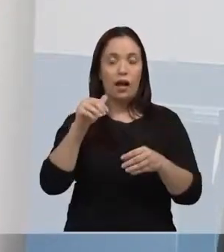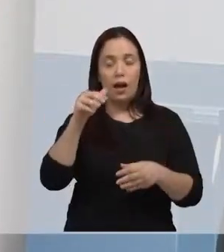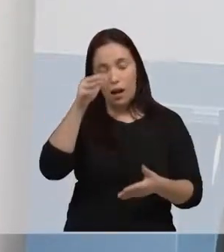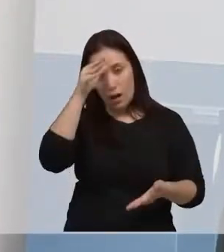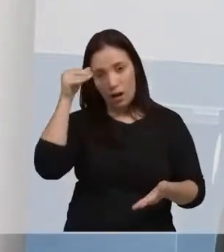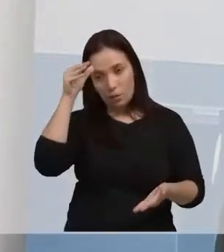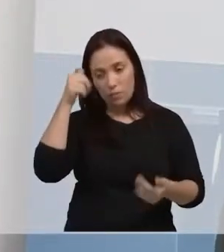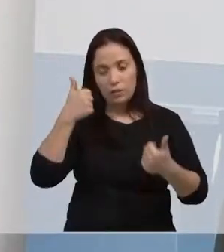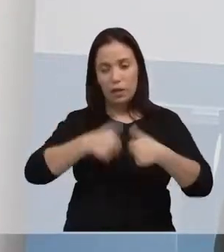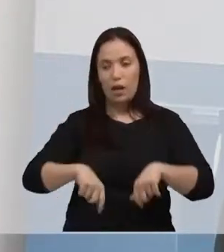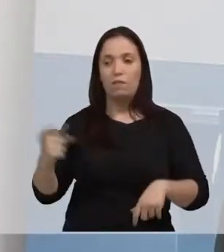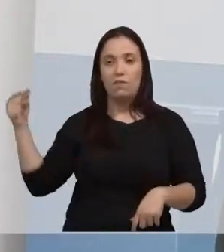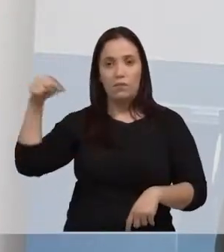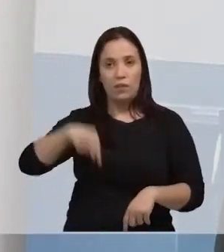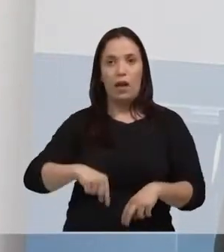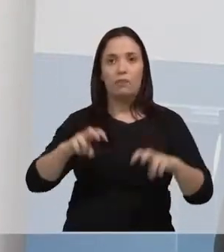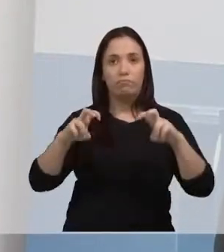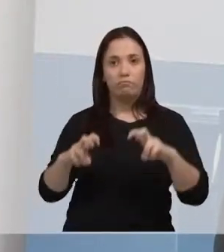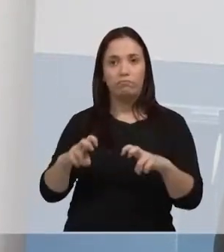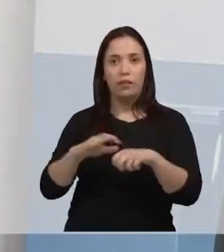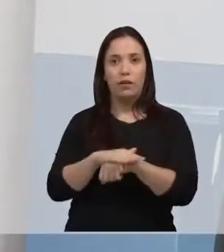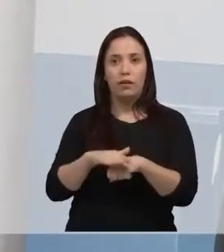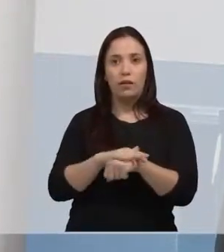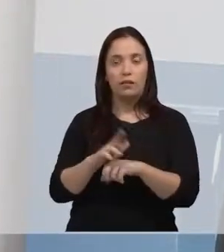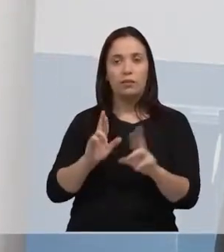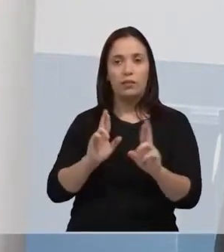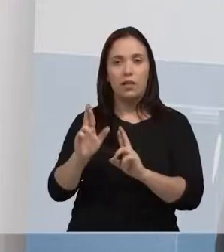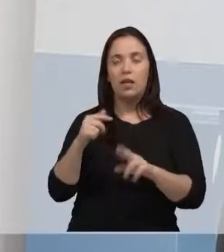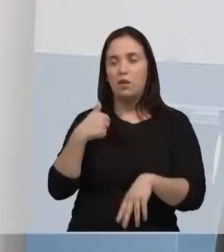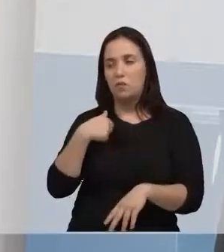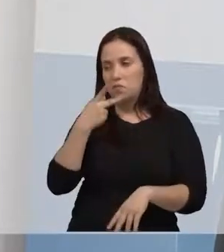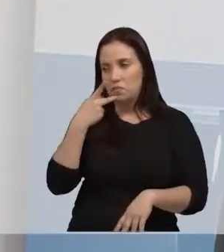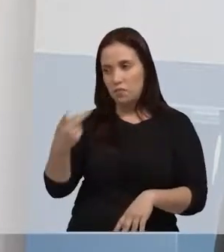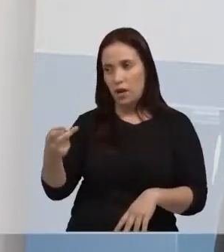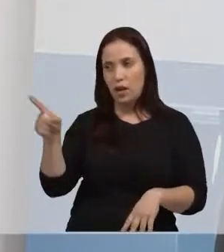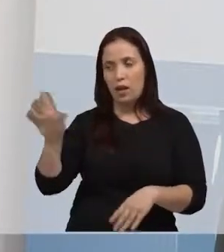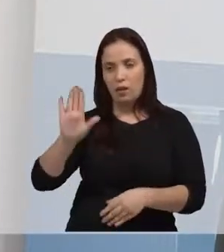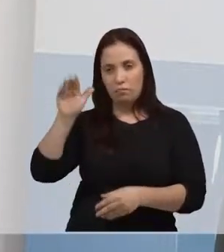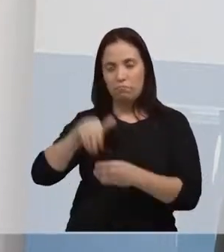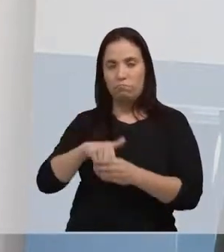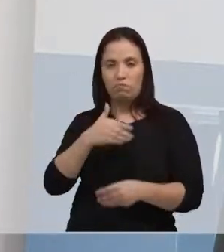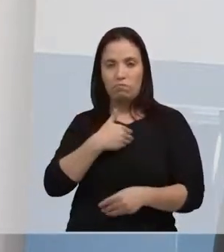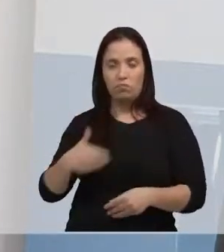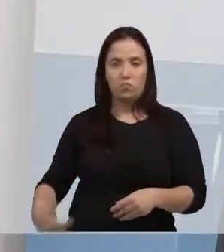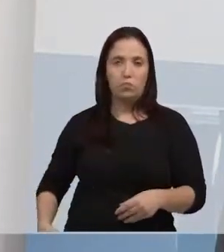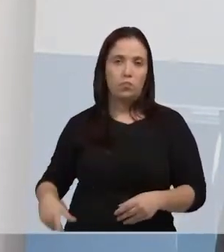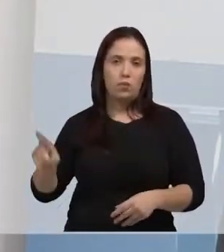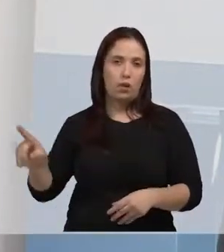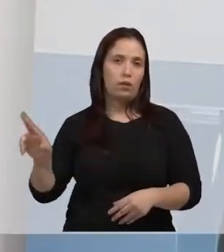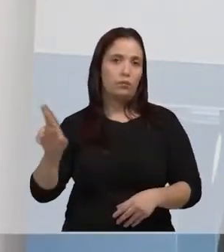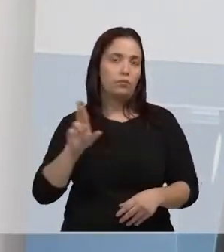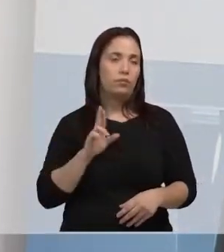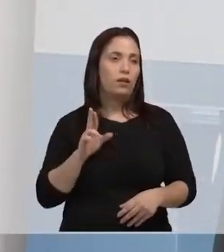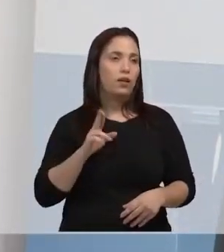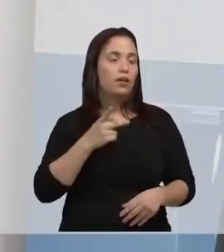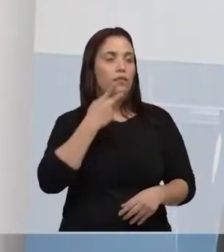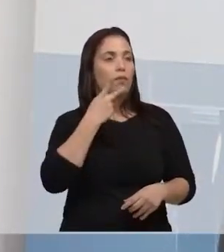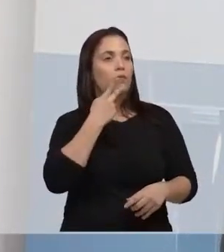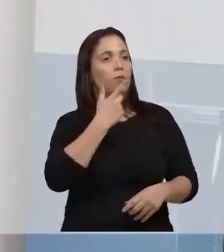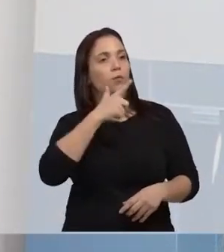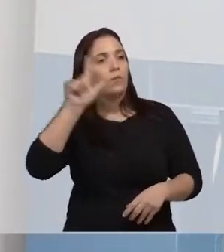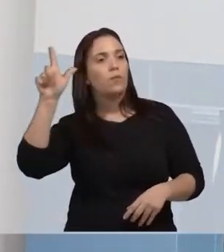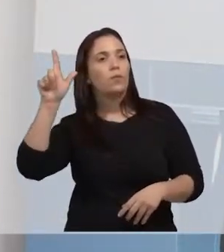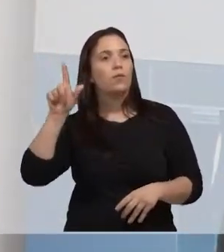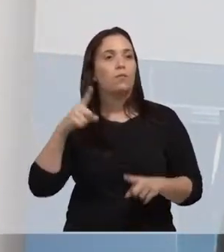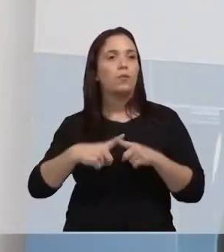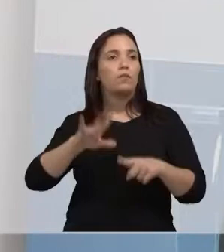e na época eu insinuei que ele podia ser candidato a senador ou a governador, ele conversou, disse que era candidato a